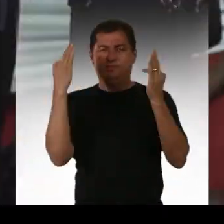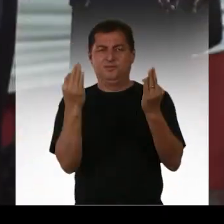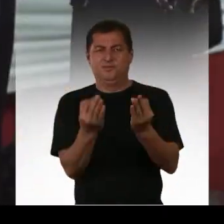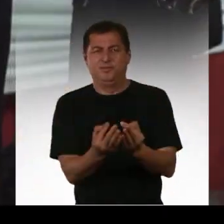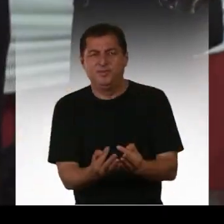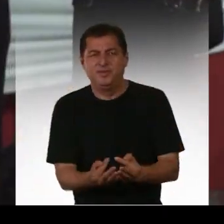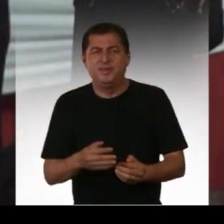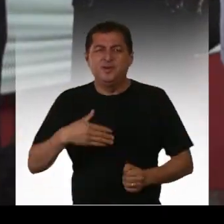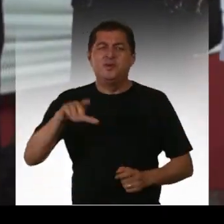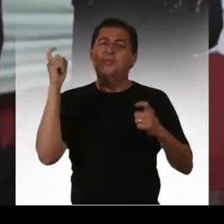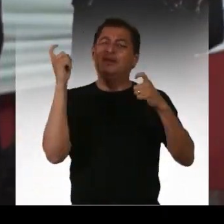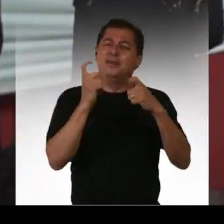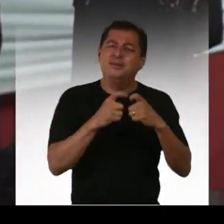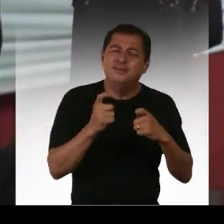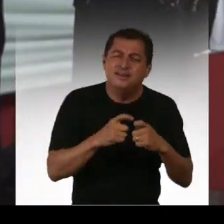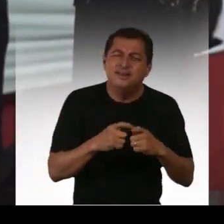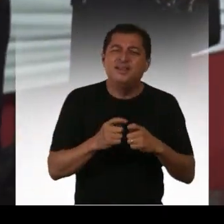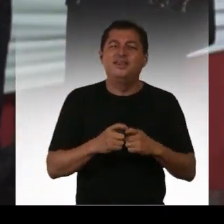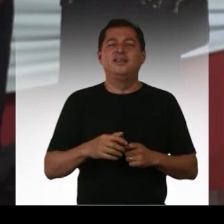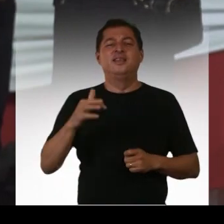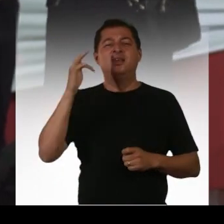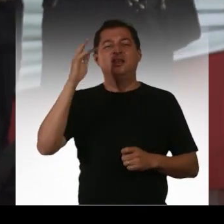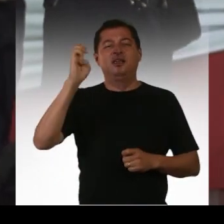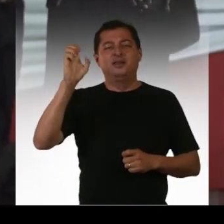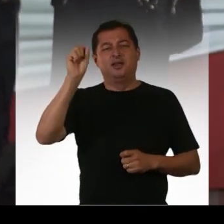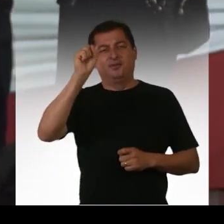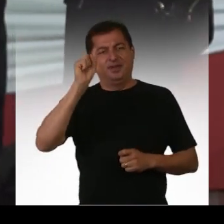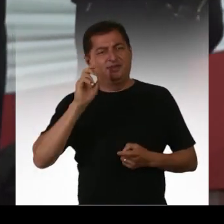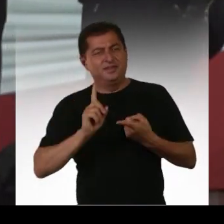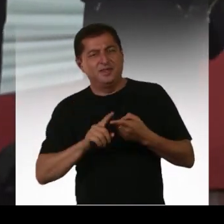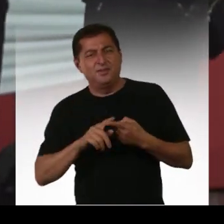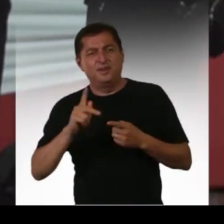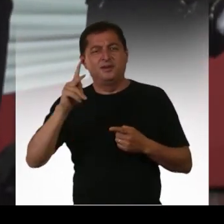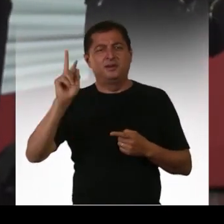esperança. A minha casa, a minha vida, um luz para